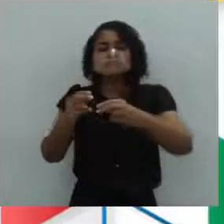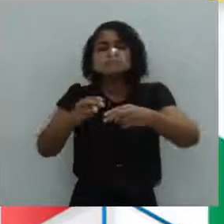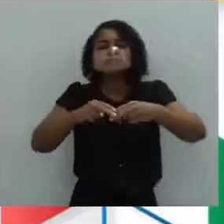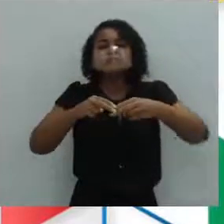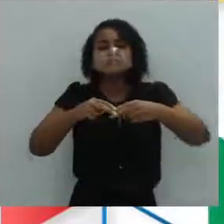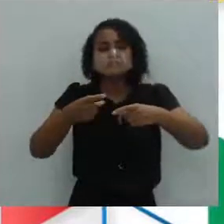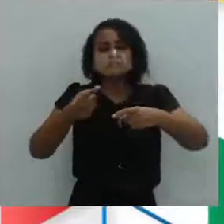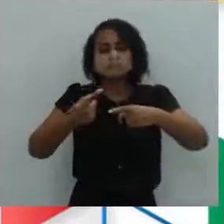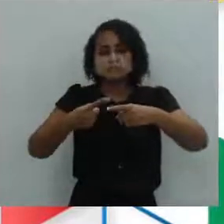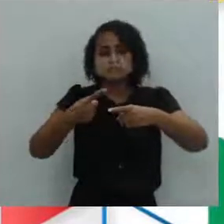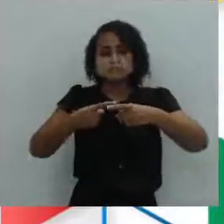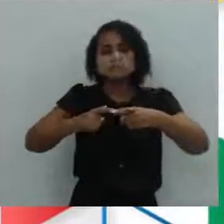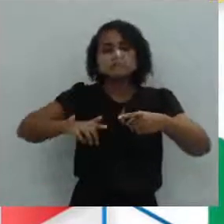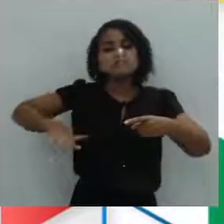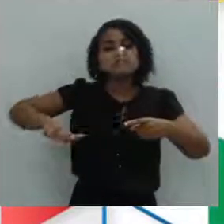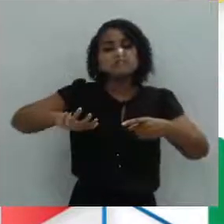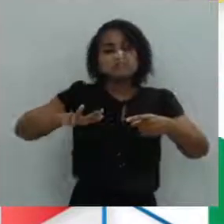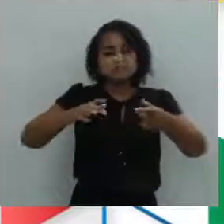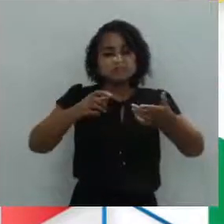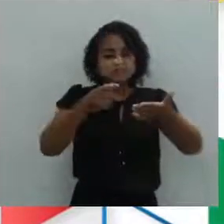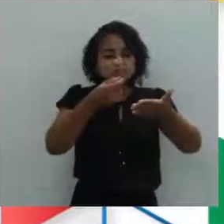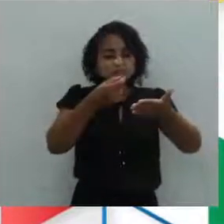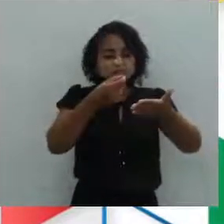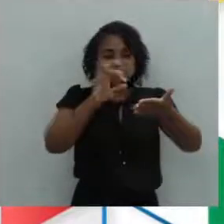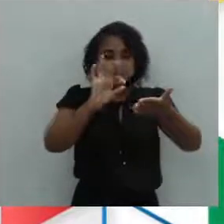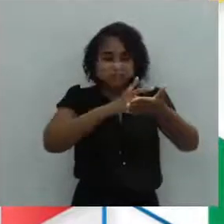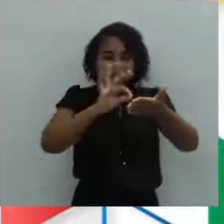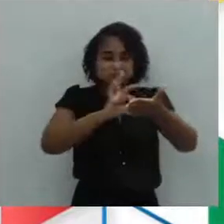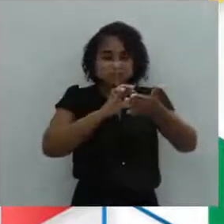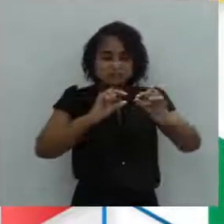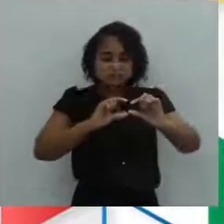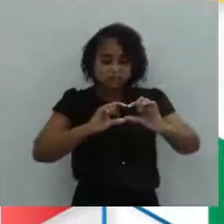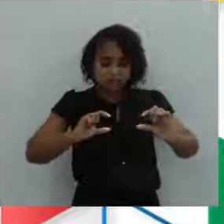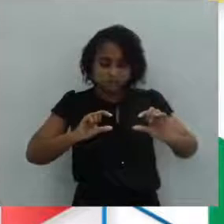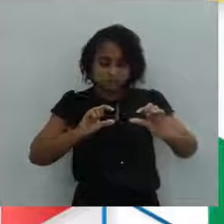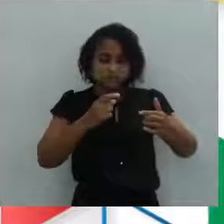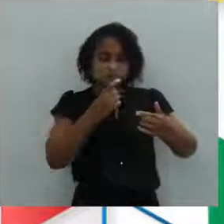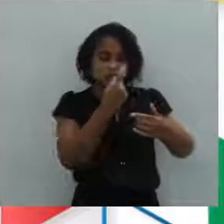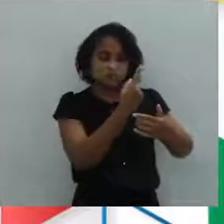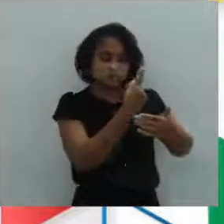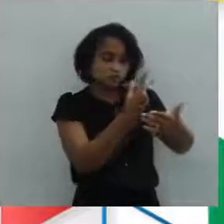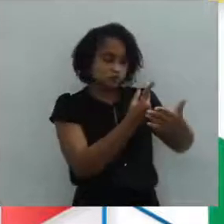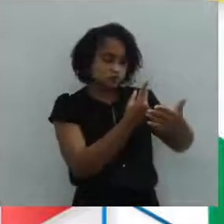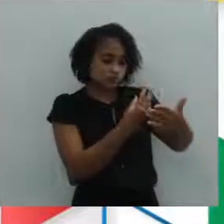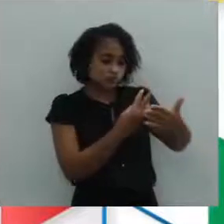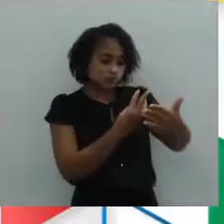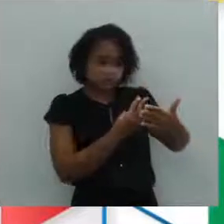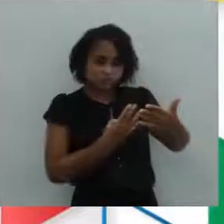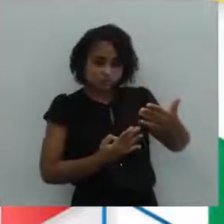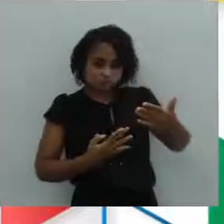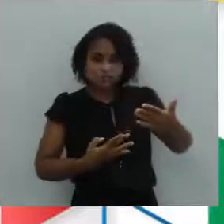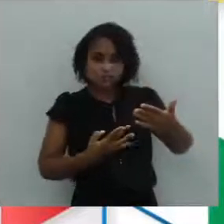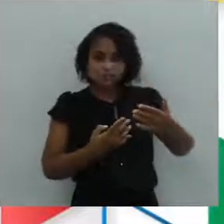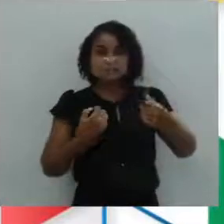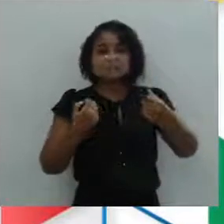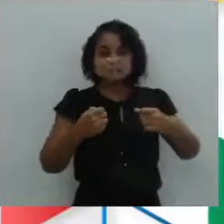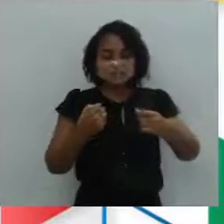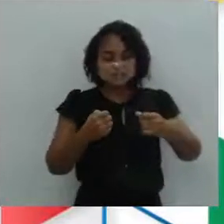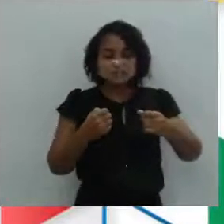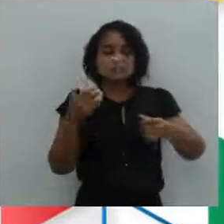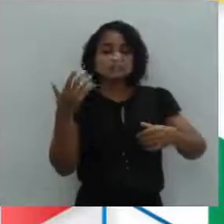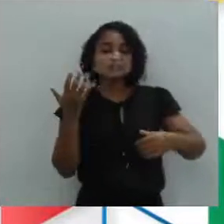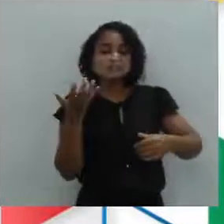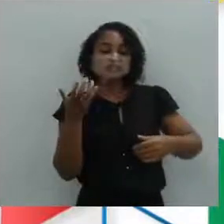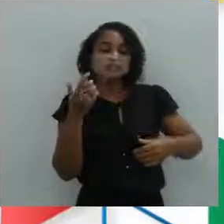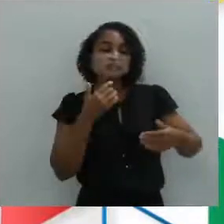Em seguida tem a área das assinaturas, as linhas enumeradas para a assinatura das pessoas que desejam participar